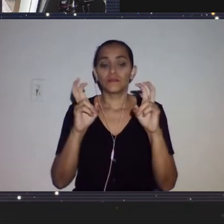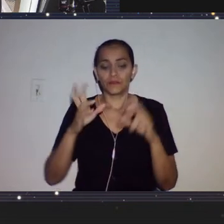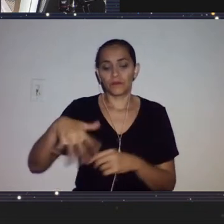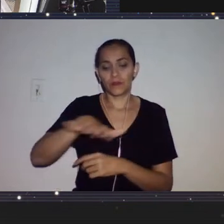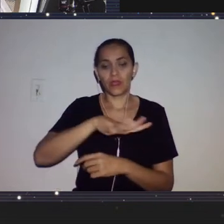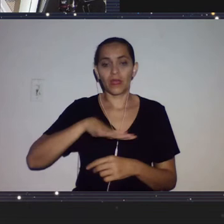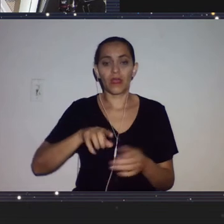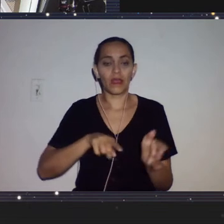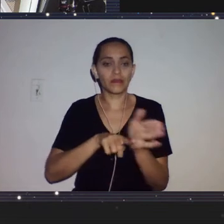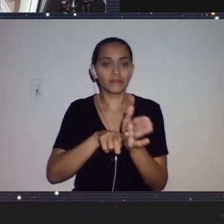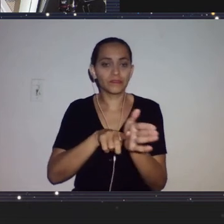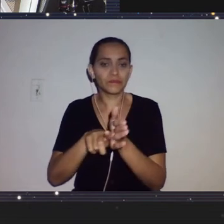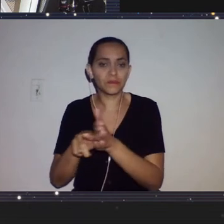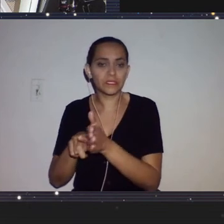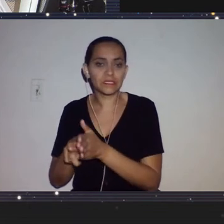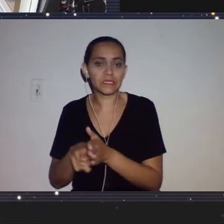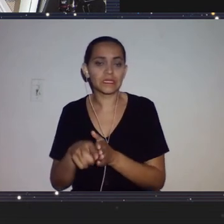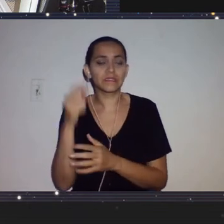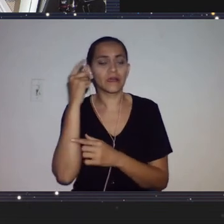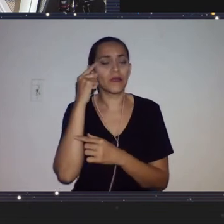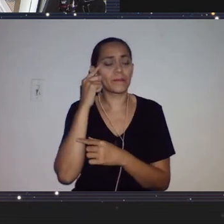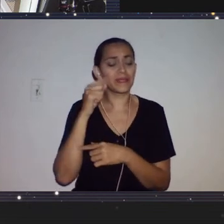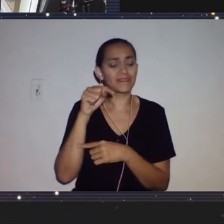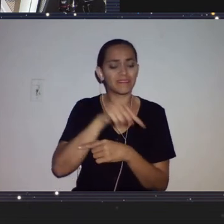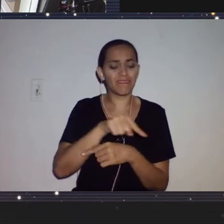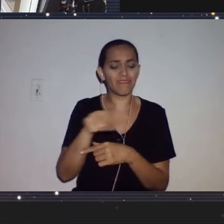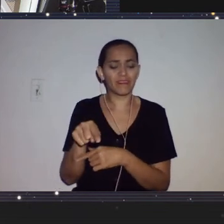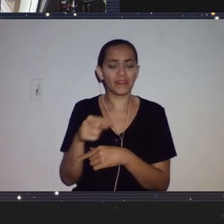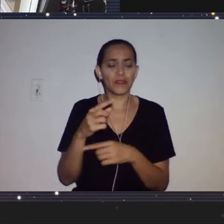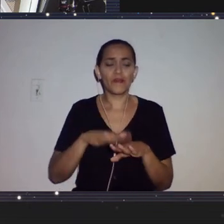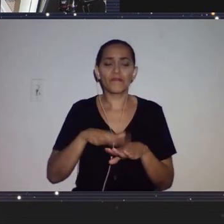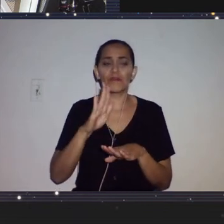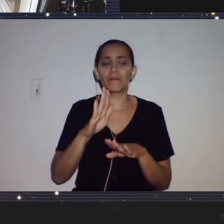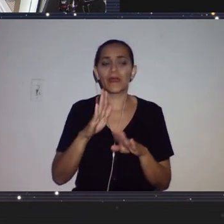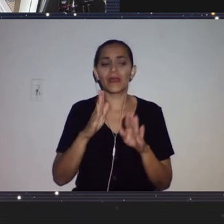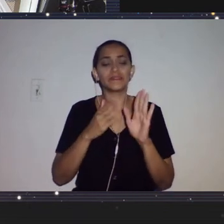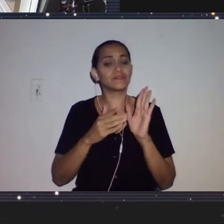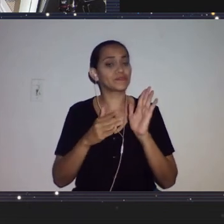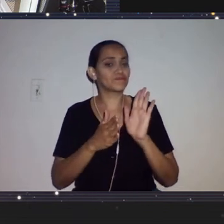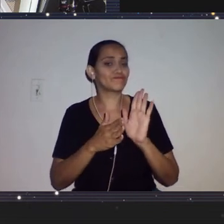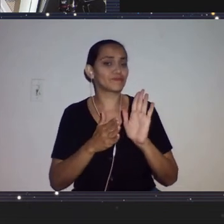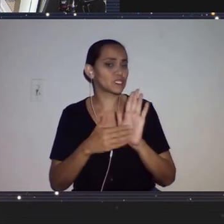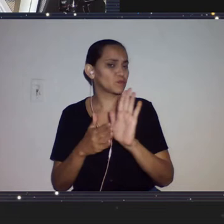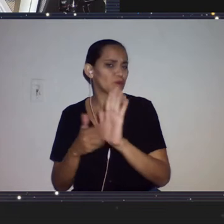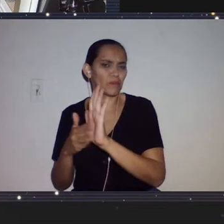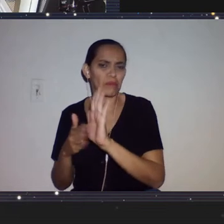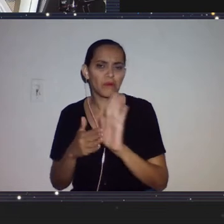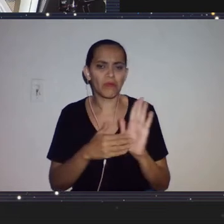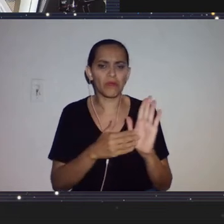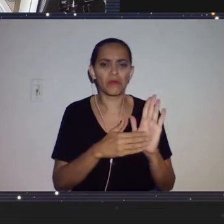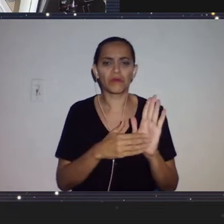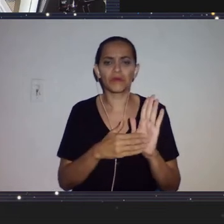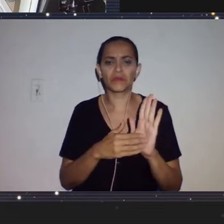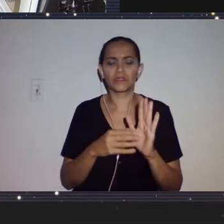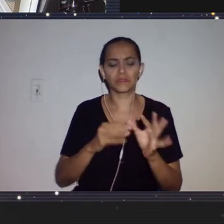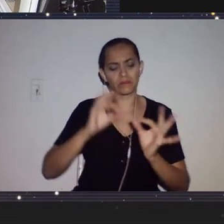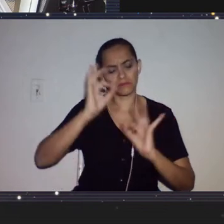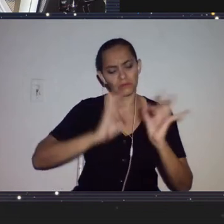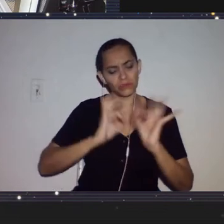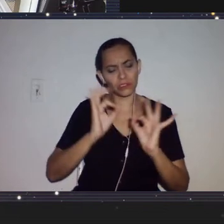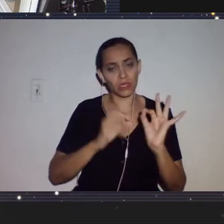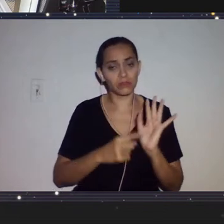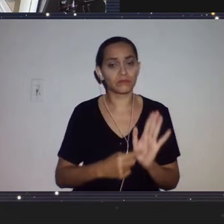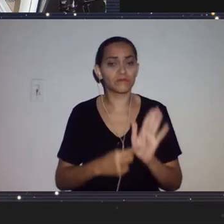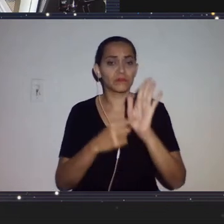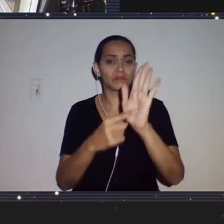que aí, nesse caso, foi mais exposição à área mesmo. Foi fazer meus próprios projetos, tentar mostrar que eu